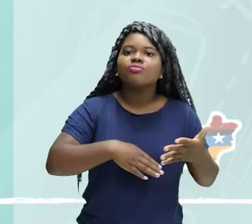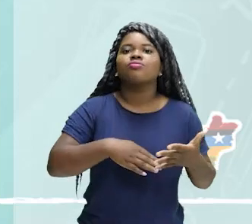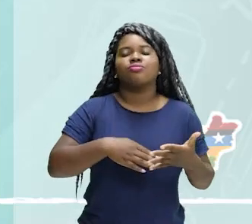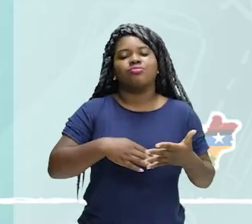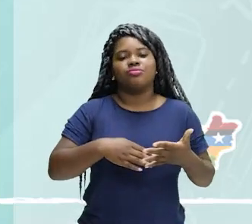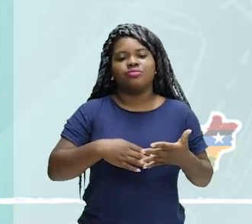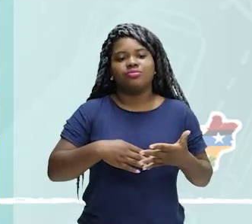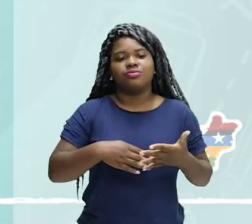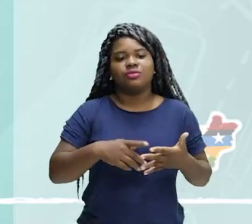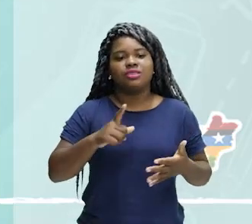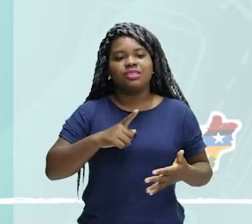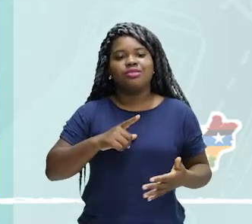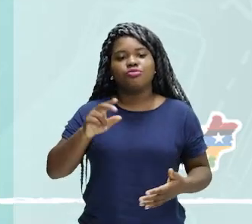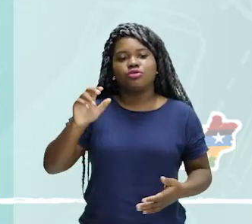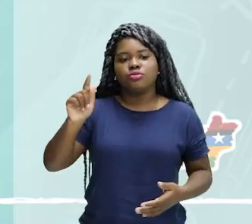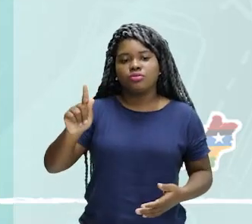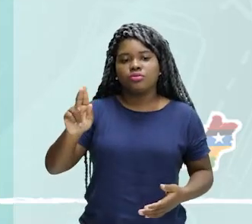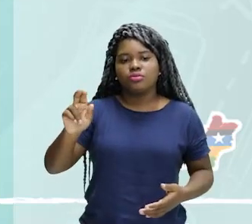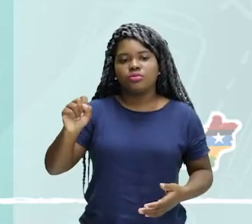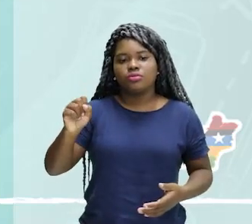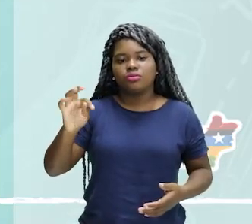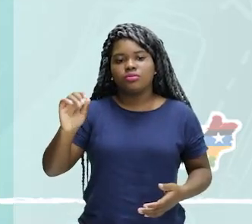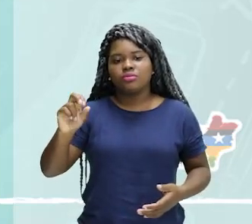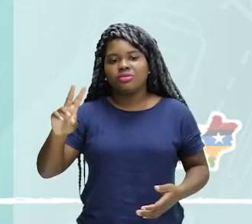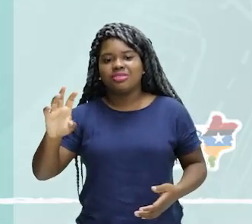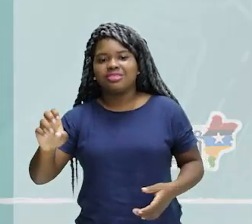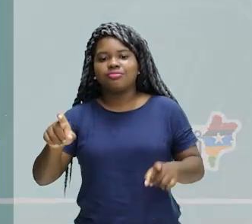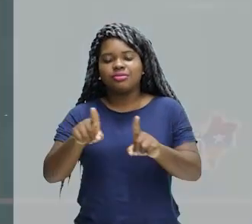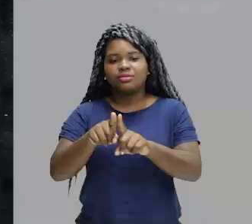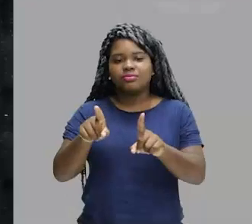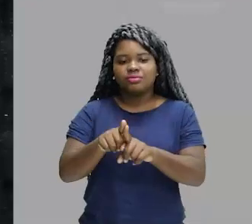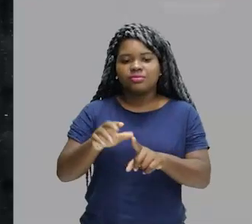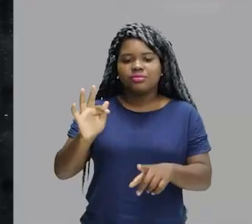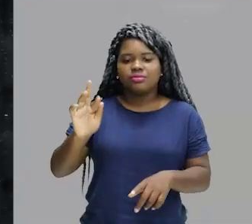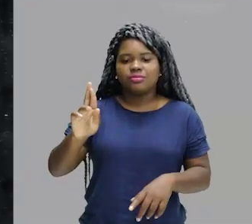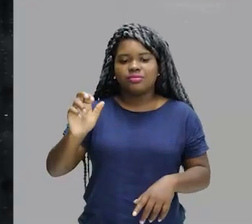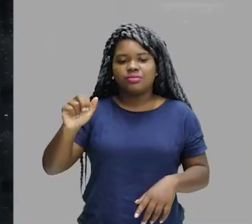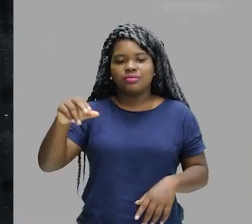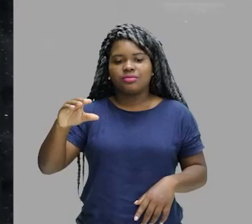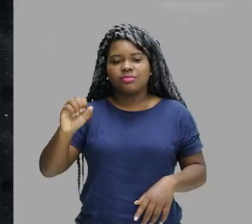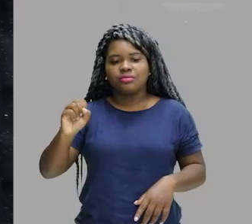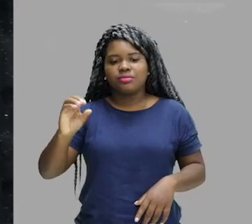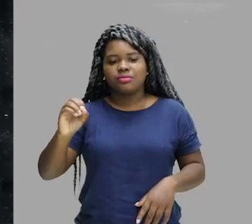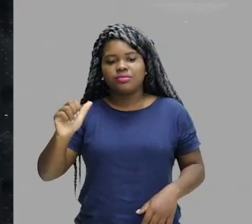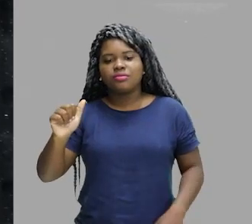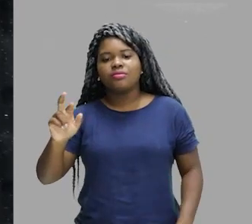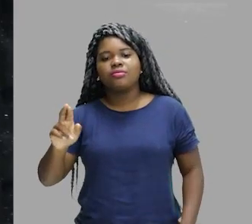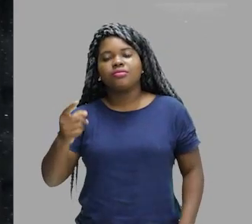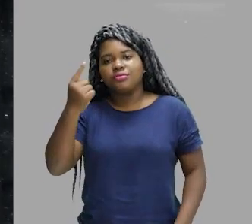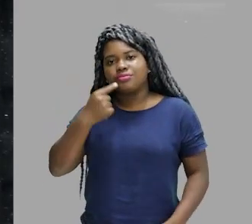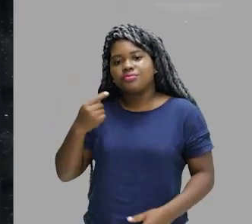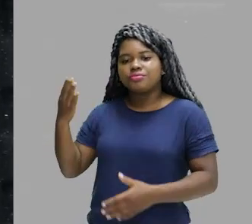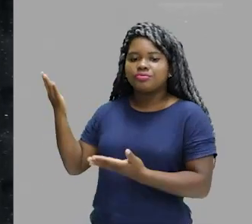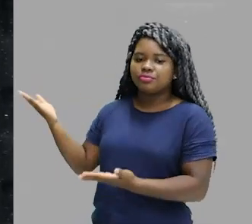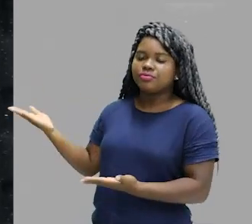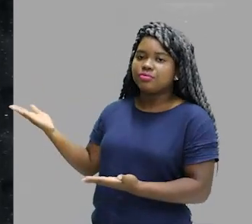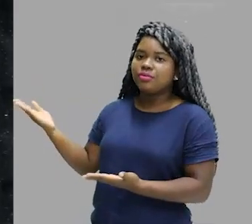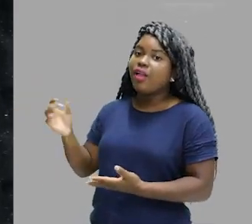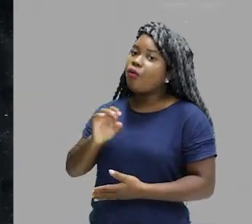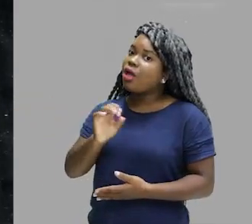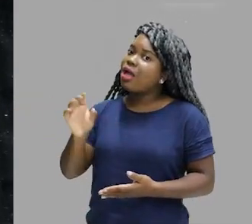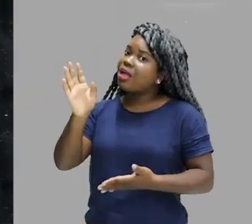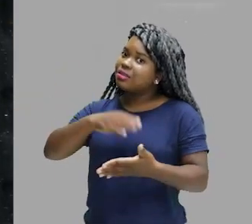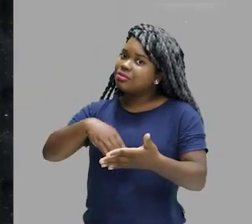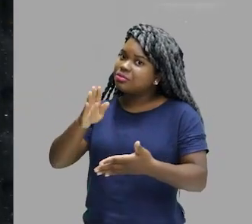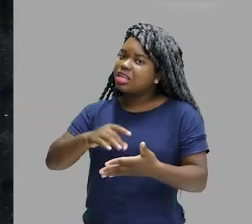e François Millet. Courbet é chamado o pai do realismo, ou o pai do realismo social. Cada pintura dele não é